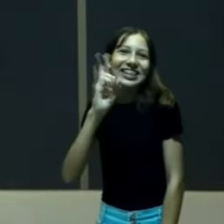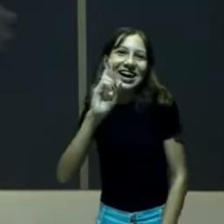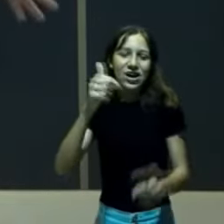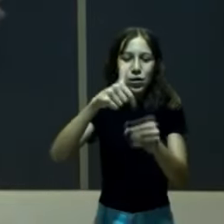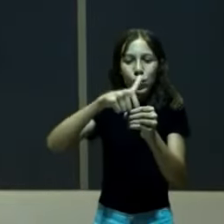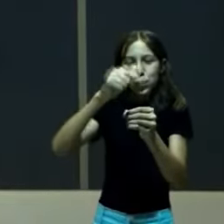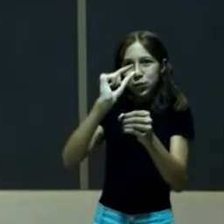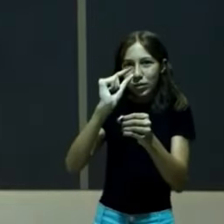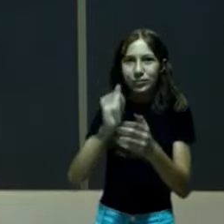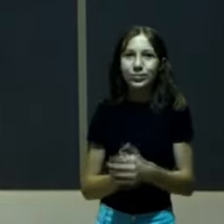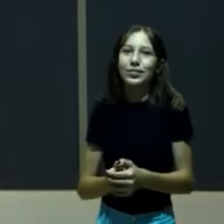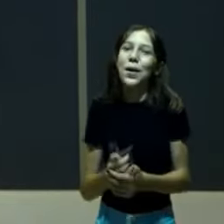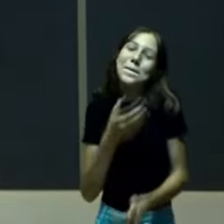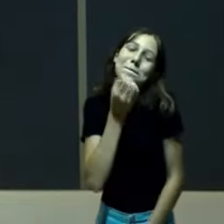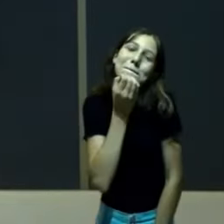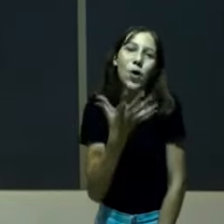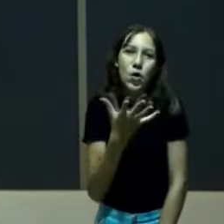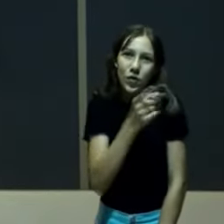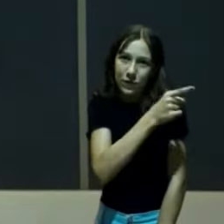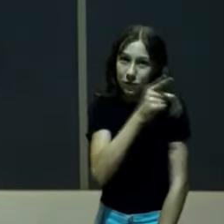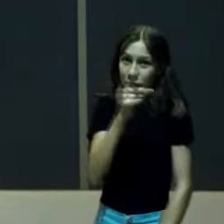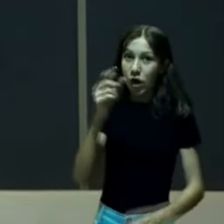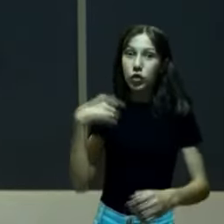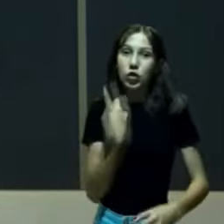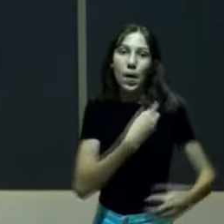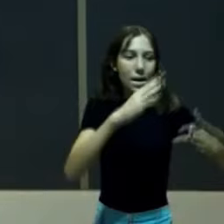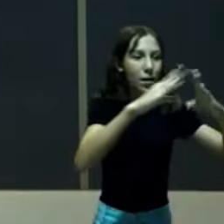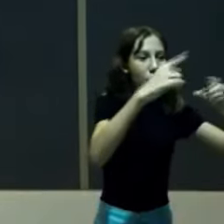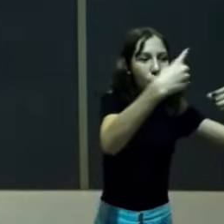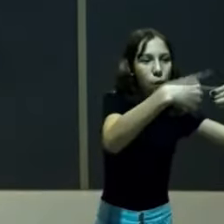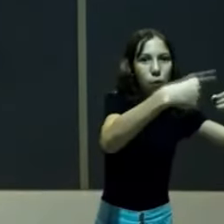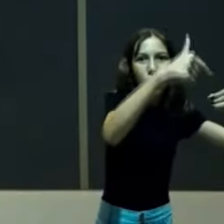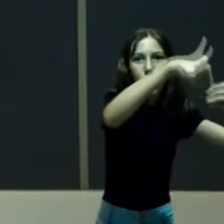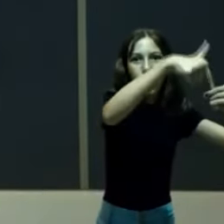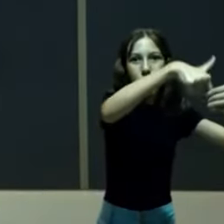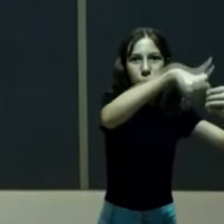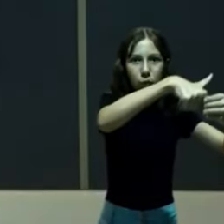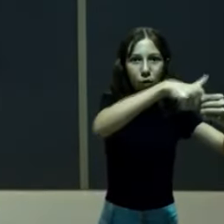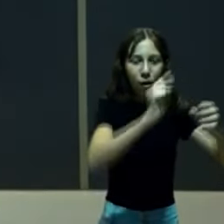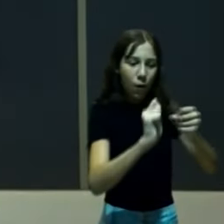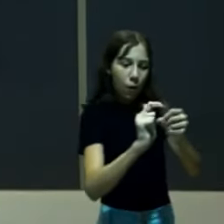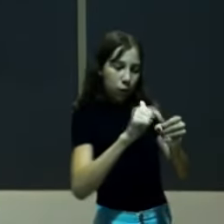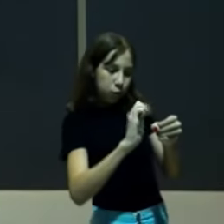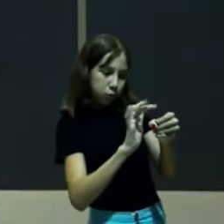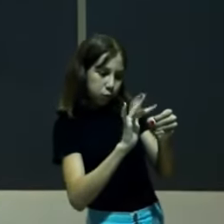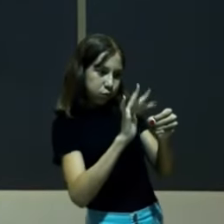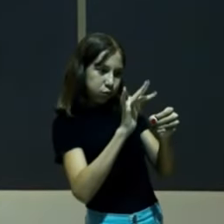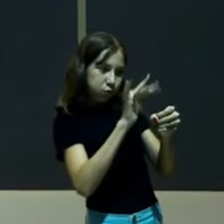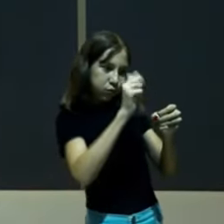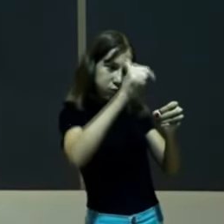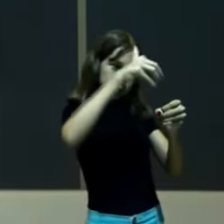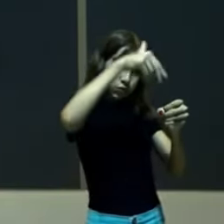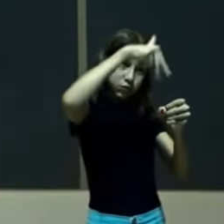é gostoso quando você chega e fala assim: enche, enche até, eu quero ver a gasolina pelo caninho, eu quero ver o ponteiro passar do